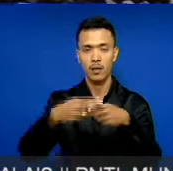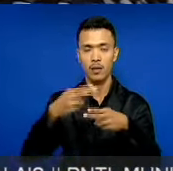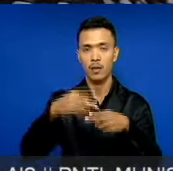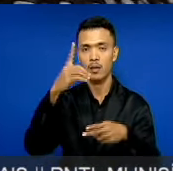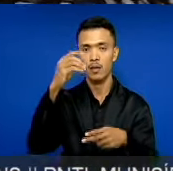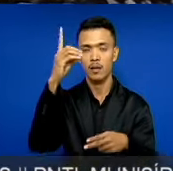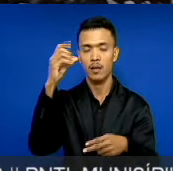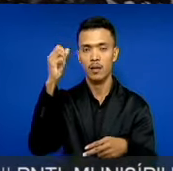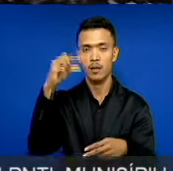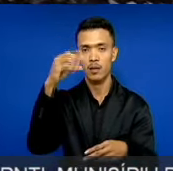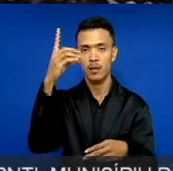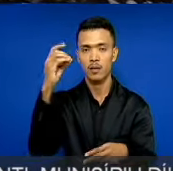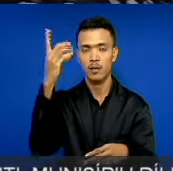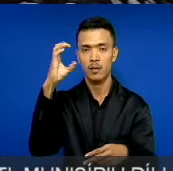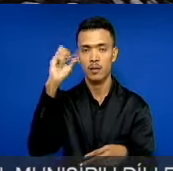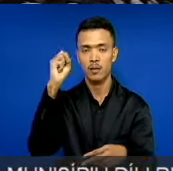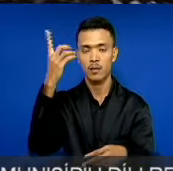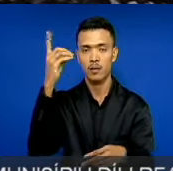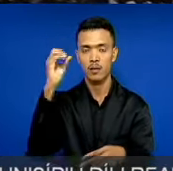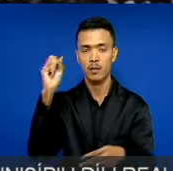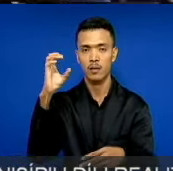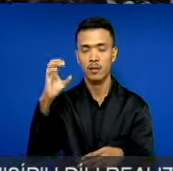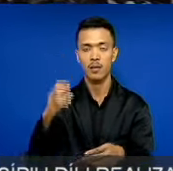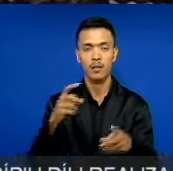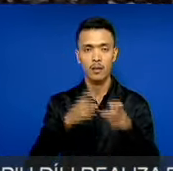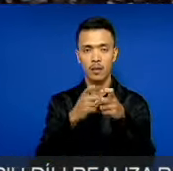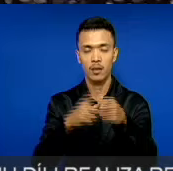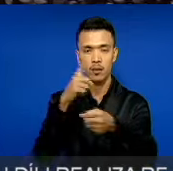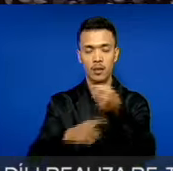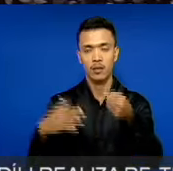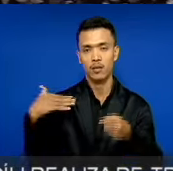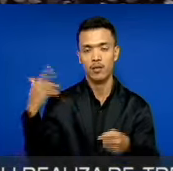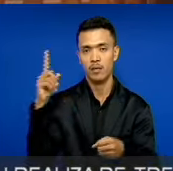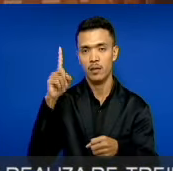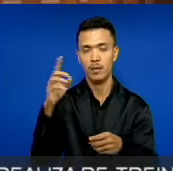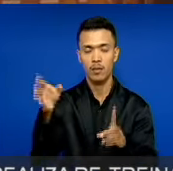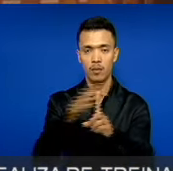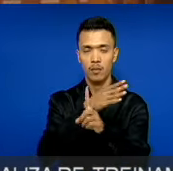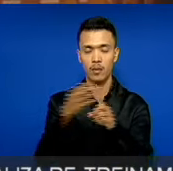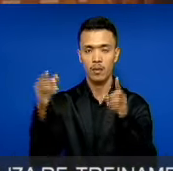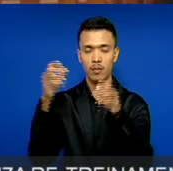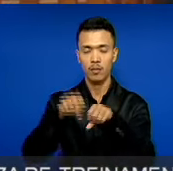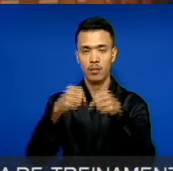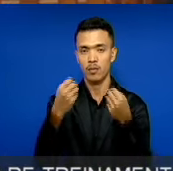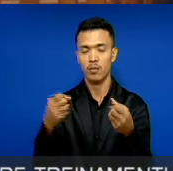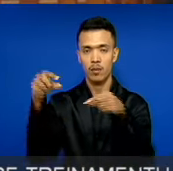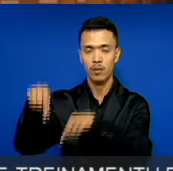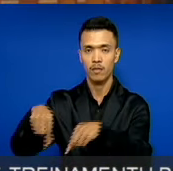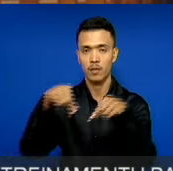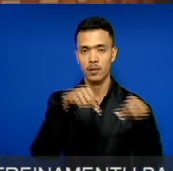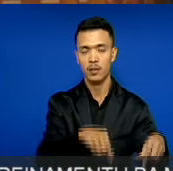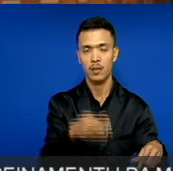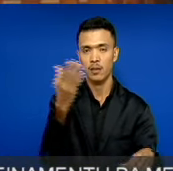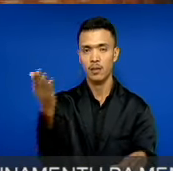GDSDC relaciona ho caso tirucane joven ida. No baku tohar emaho deficiente iha wetaba posto